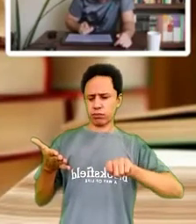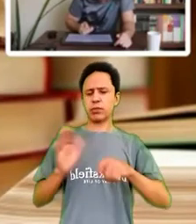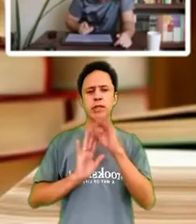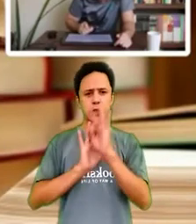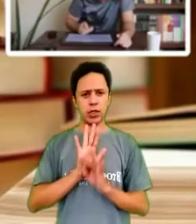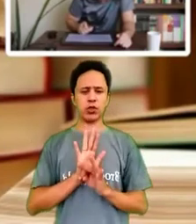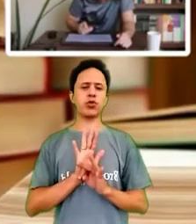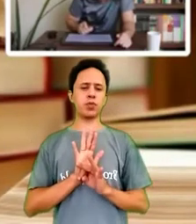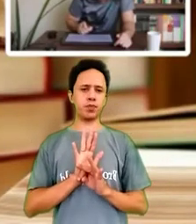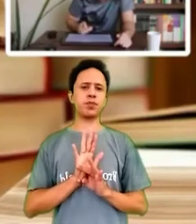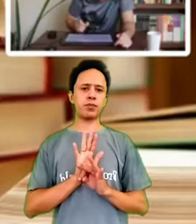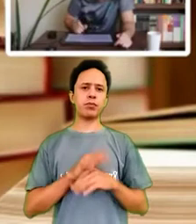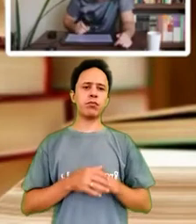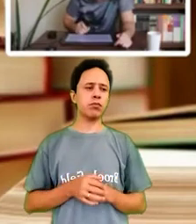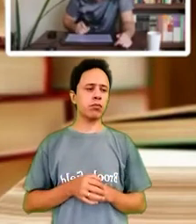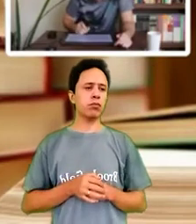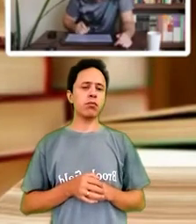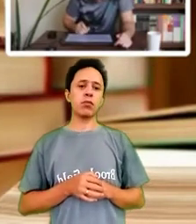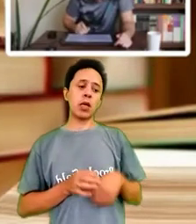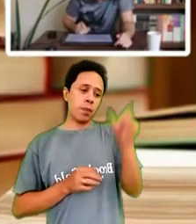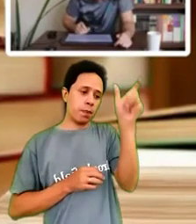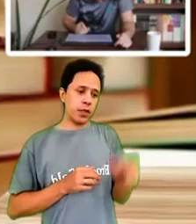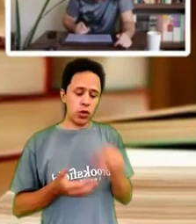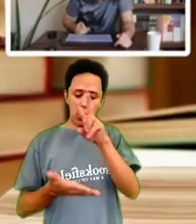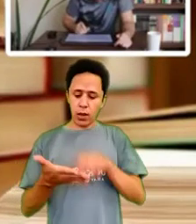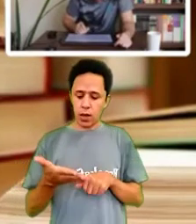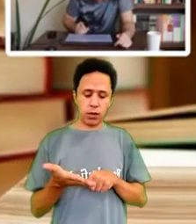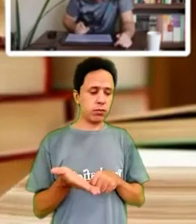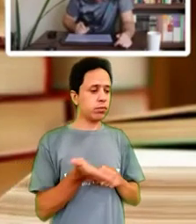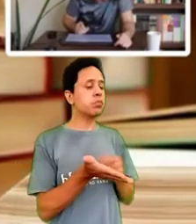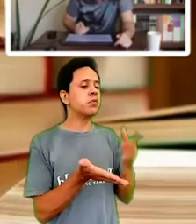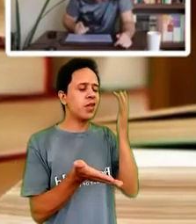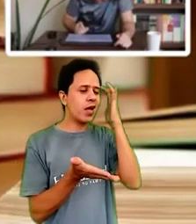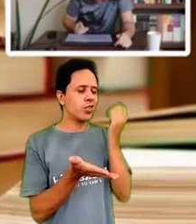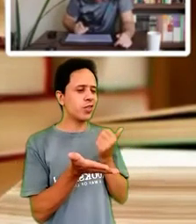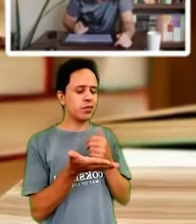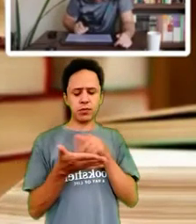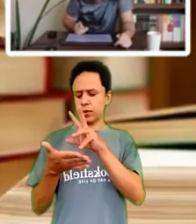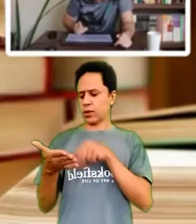criticavam